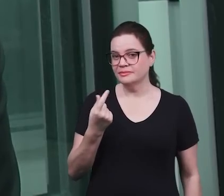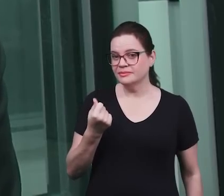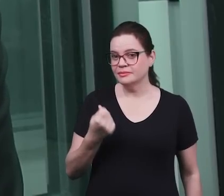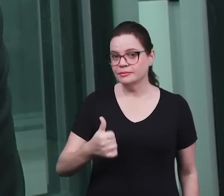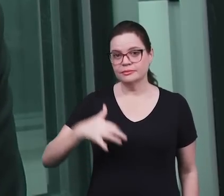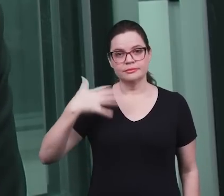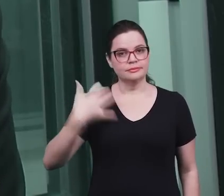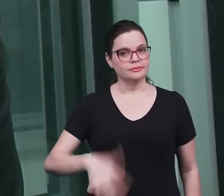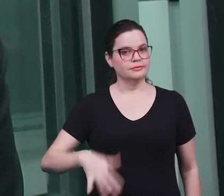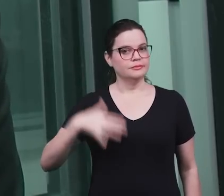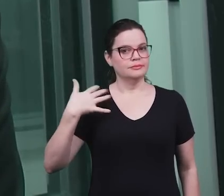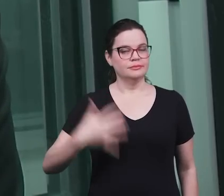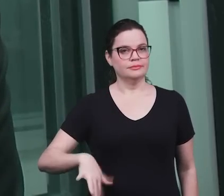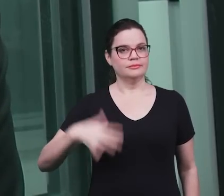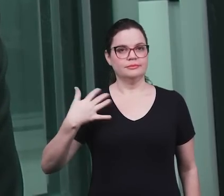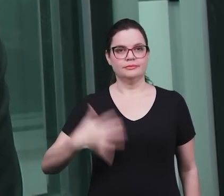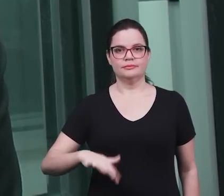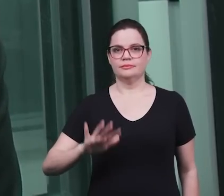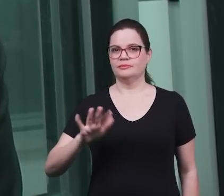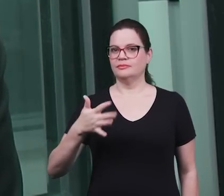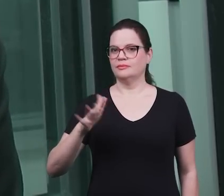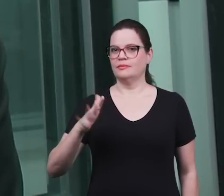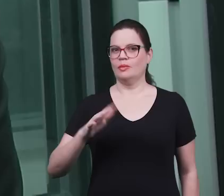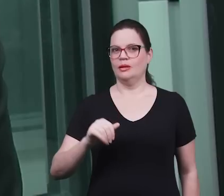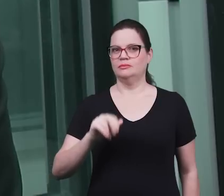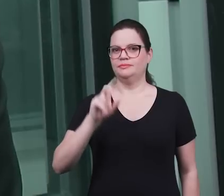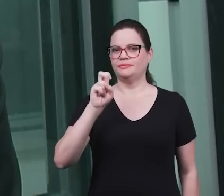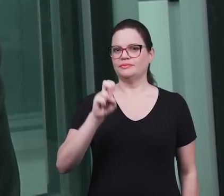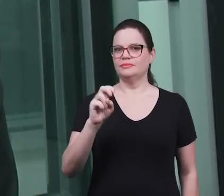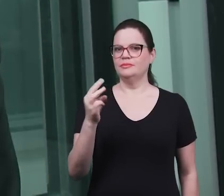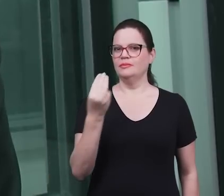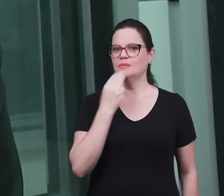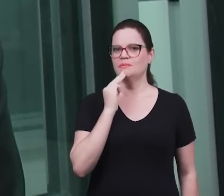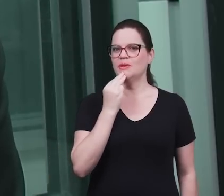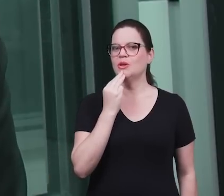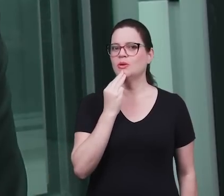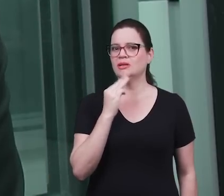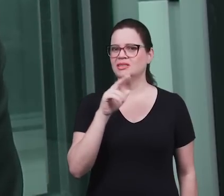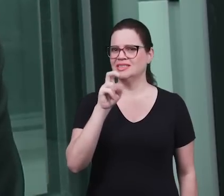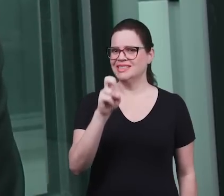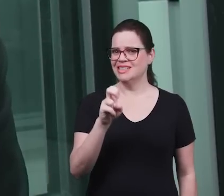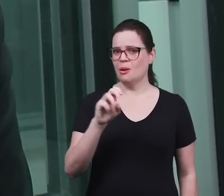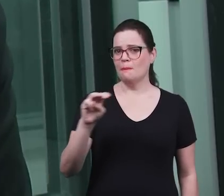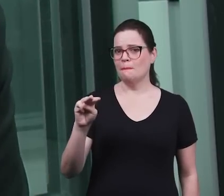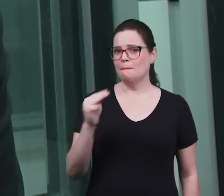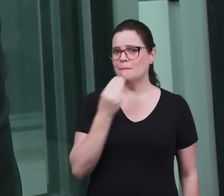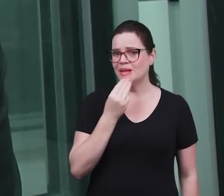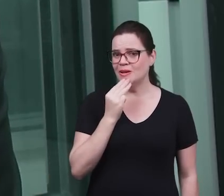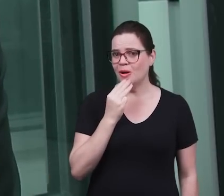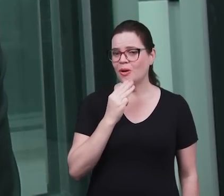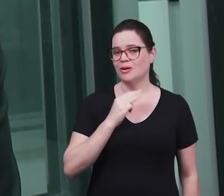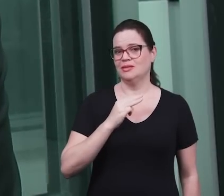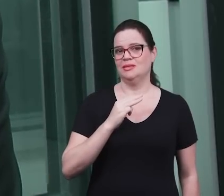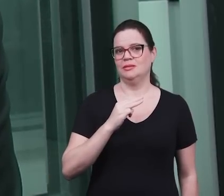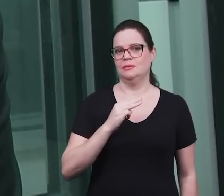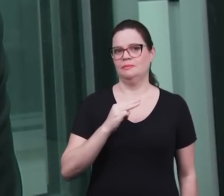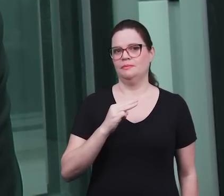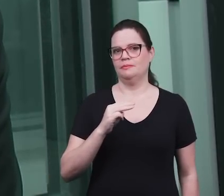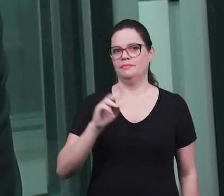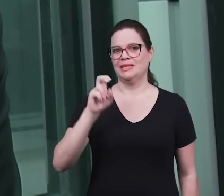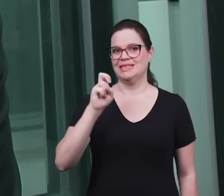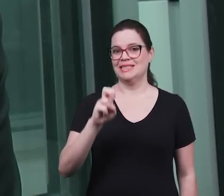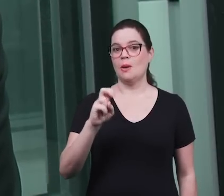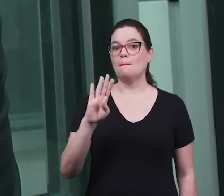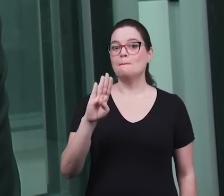está falando daí da casa de 5 bilhões e meio de reais, né? Então, 5